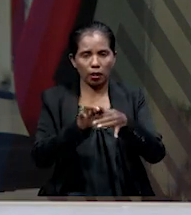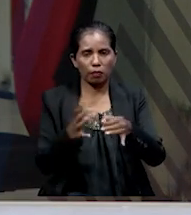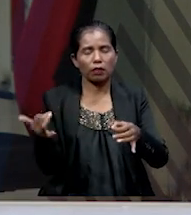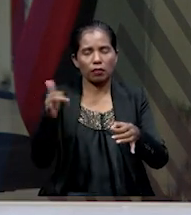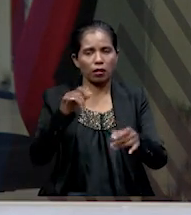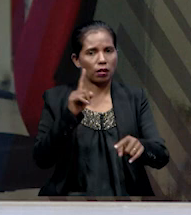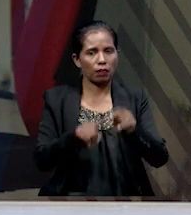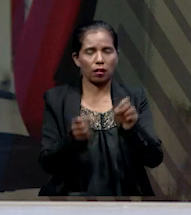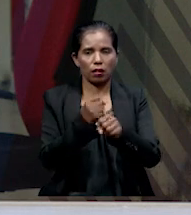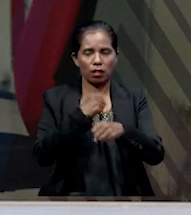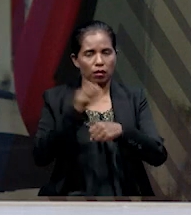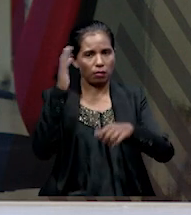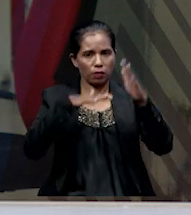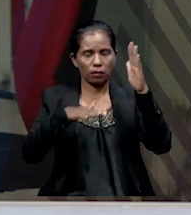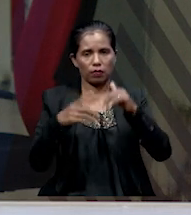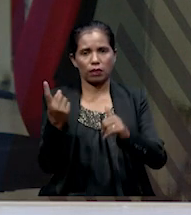bebê.